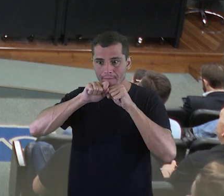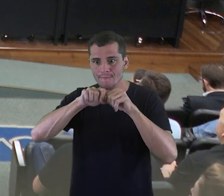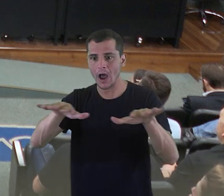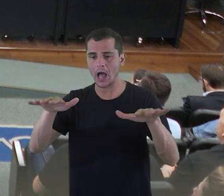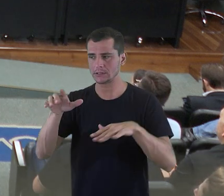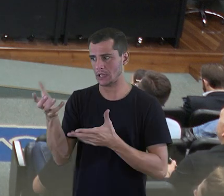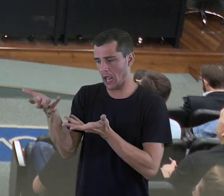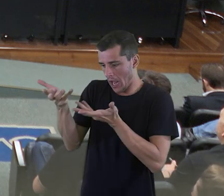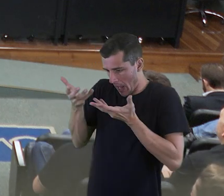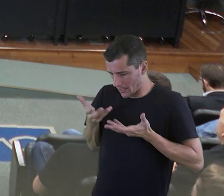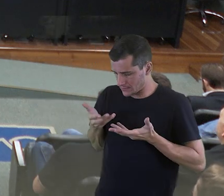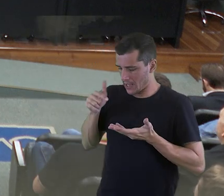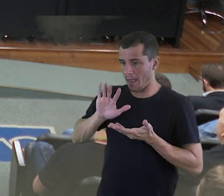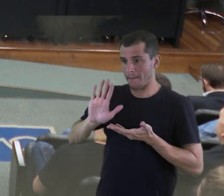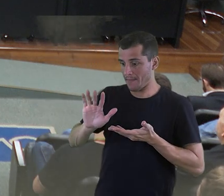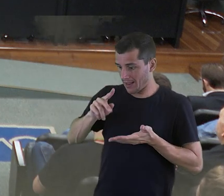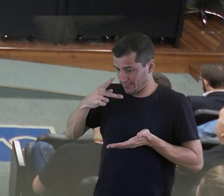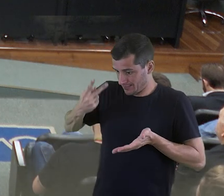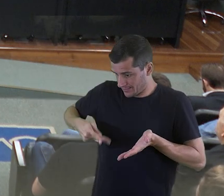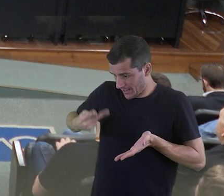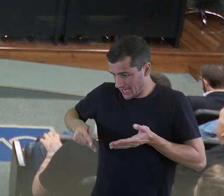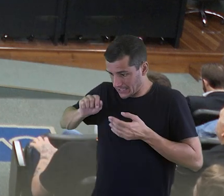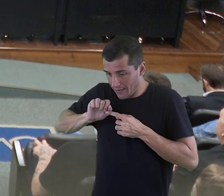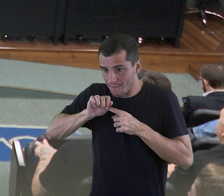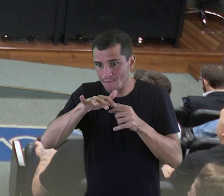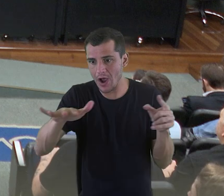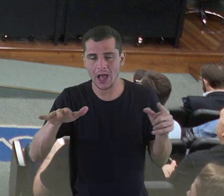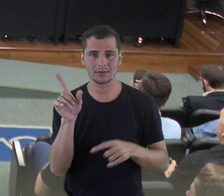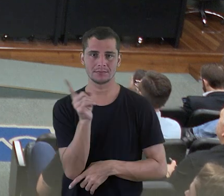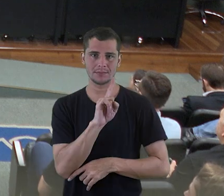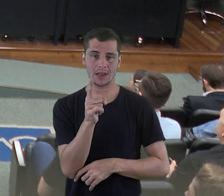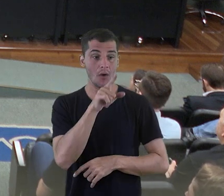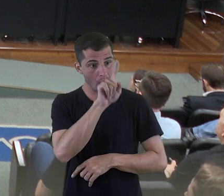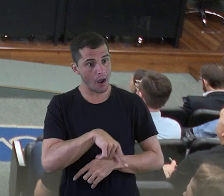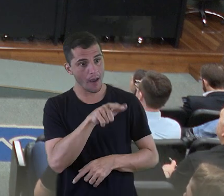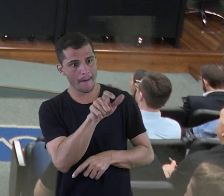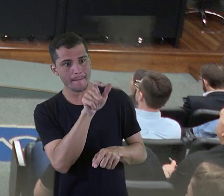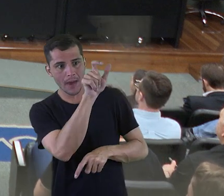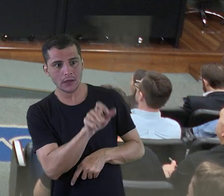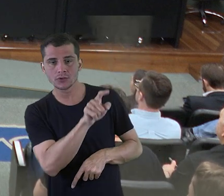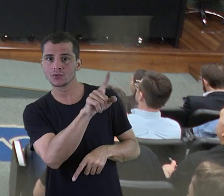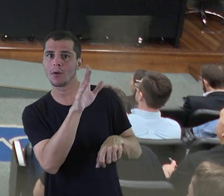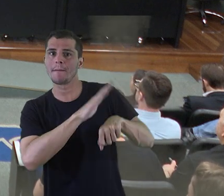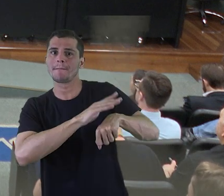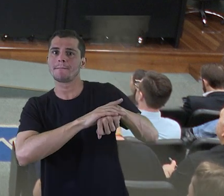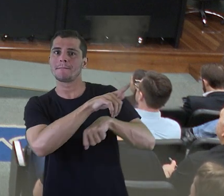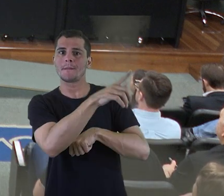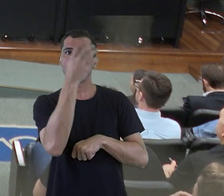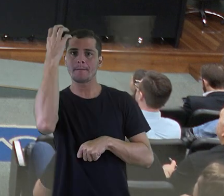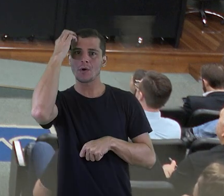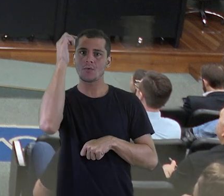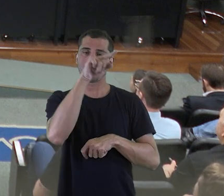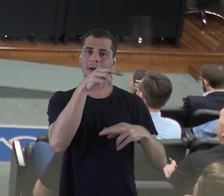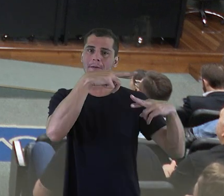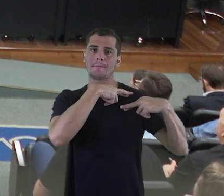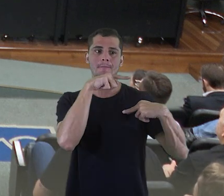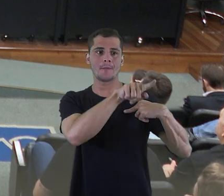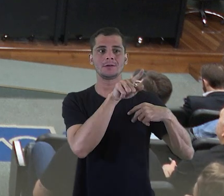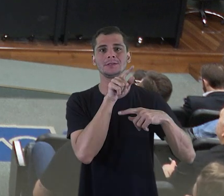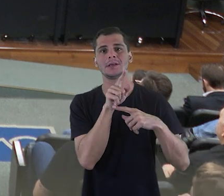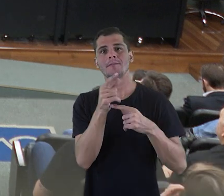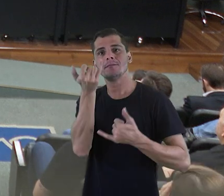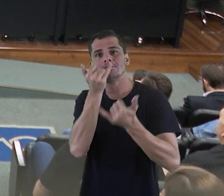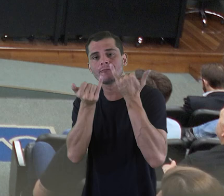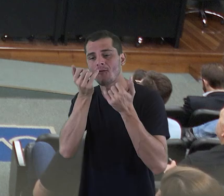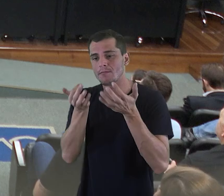você foi responsável particular titular do dado ou um terceiro que não eu pelo